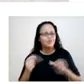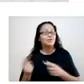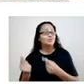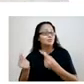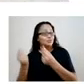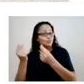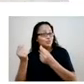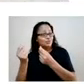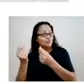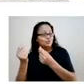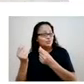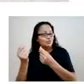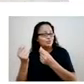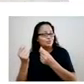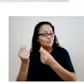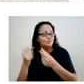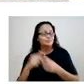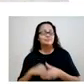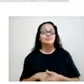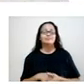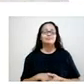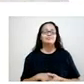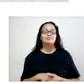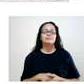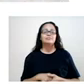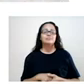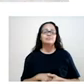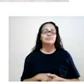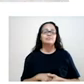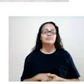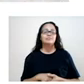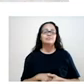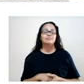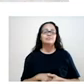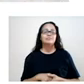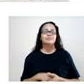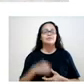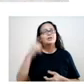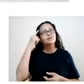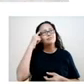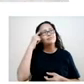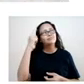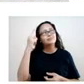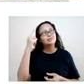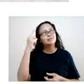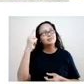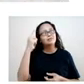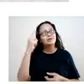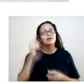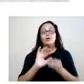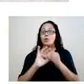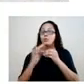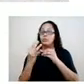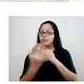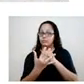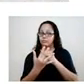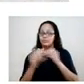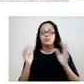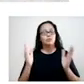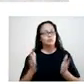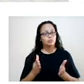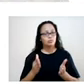os donos das oficinas e os grandes comerciantes. Dá para a gente fazer uma relação com a pandemia que está acontecendo hoje em